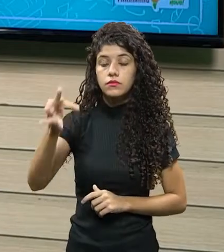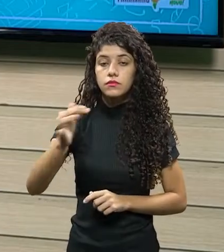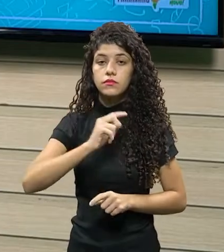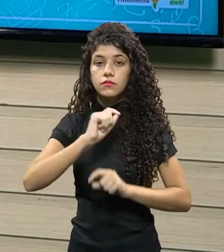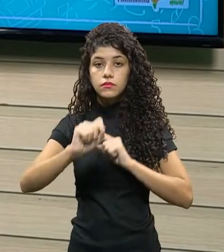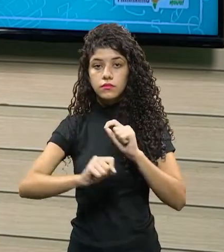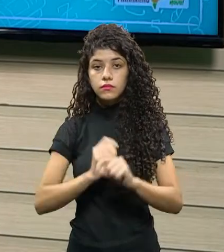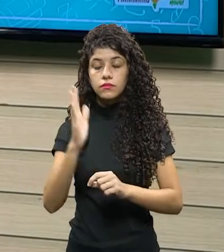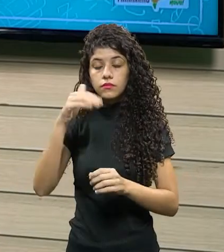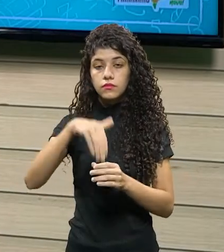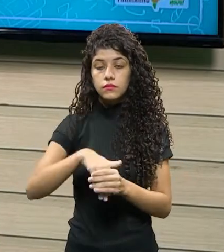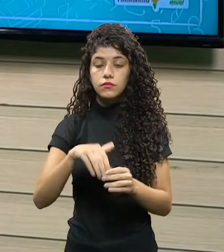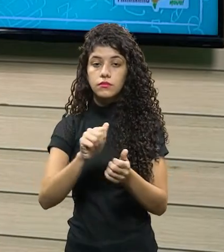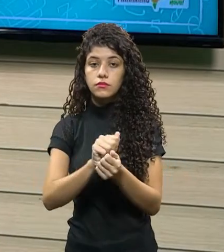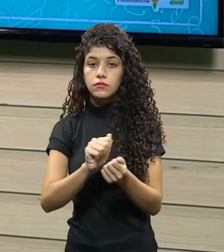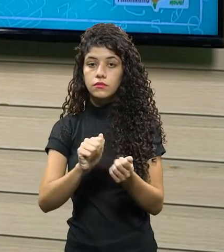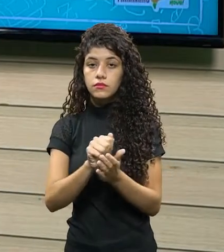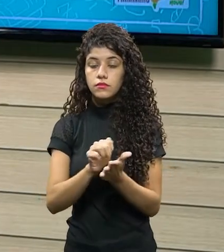das atividades,